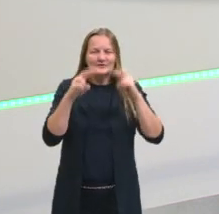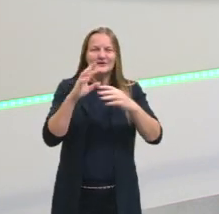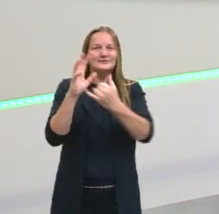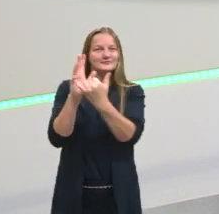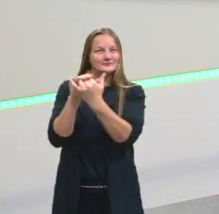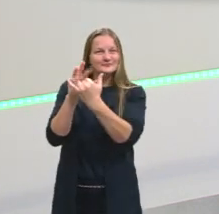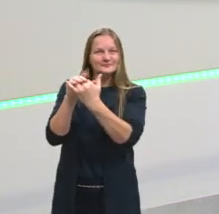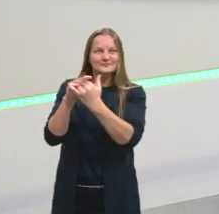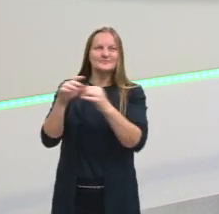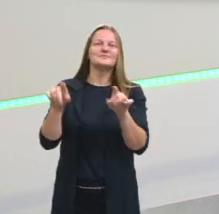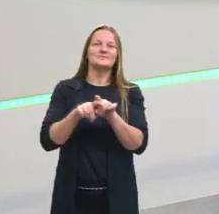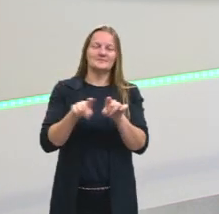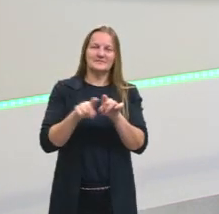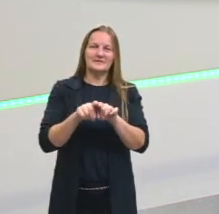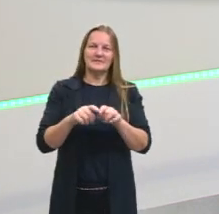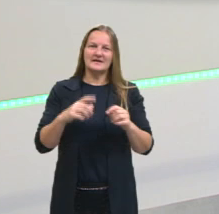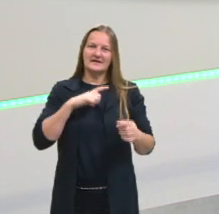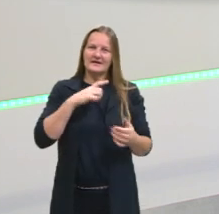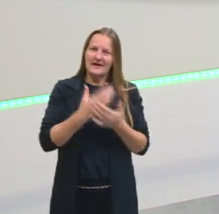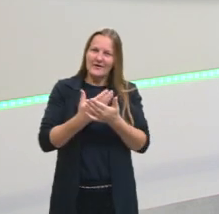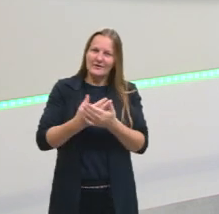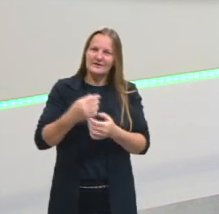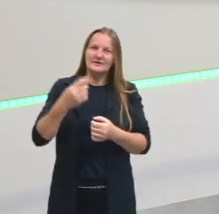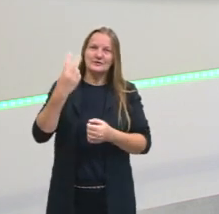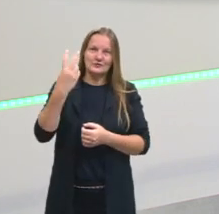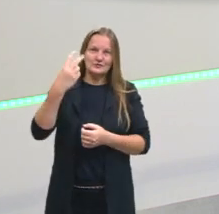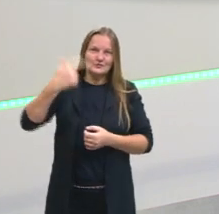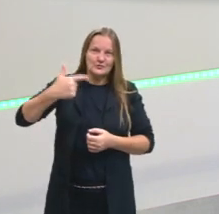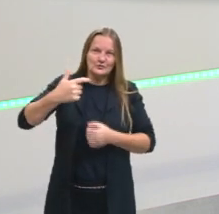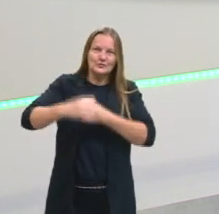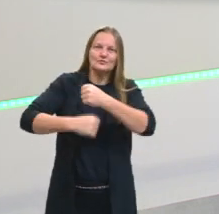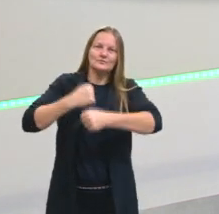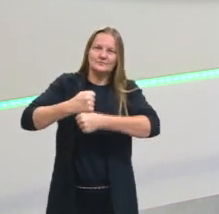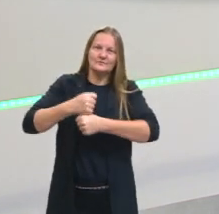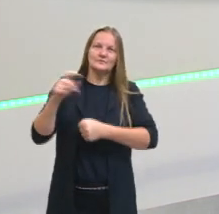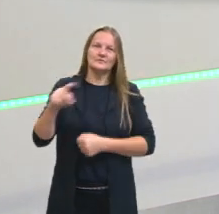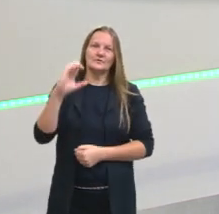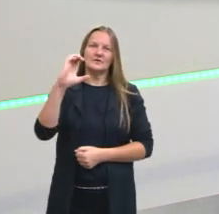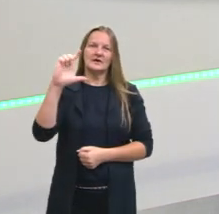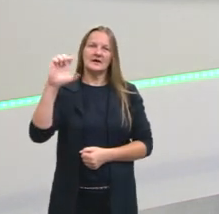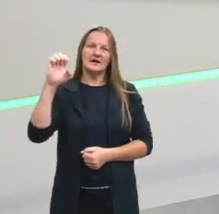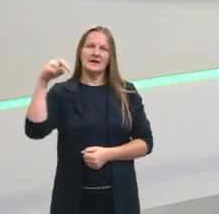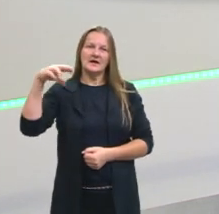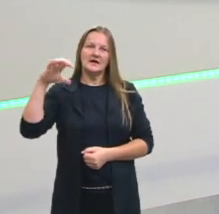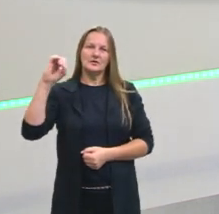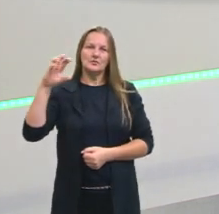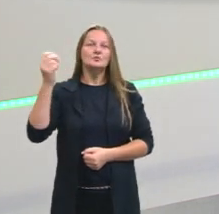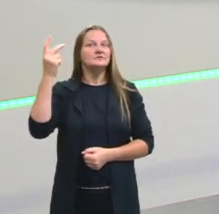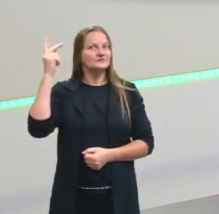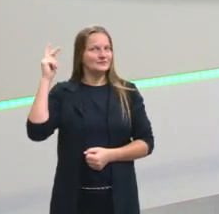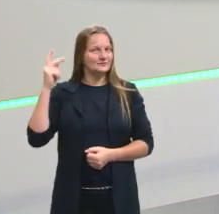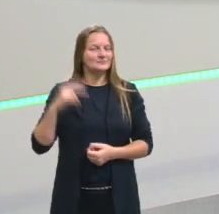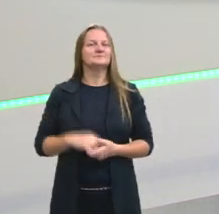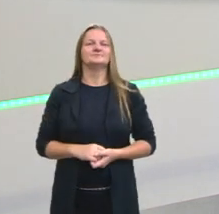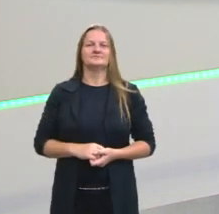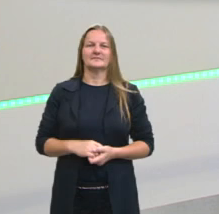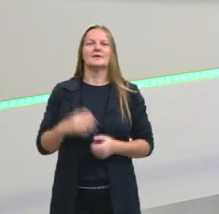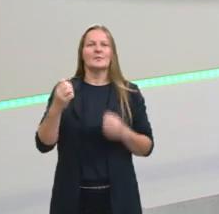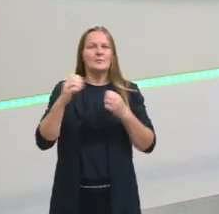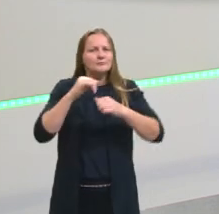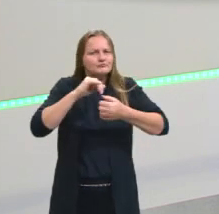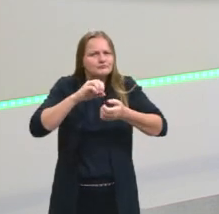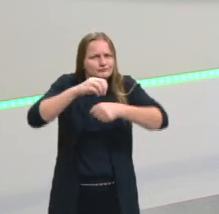YouTube tem também as aulas do 2º ano do pré-enem da Seduc no professor clênio ele dava as aulas de história também